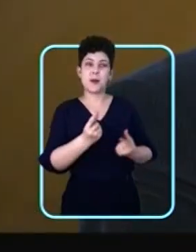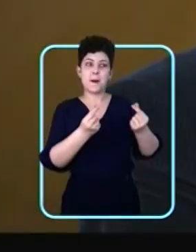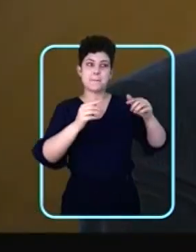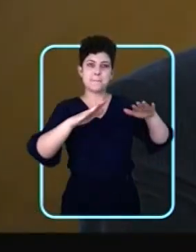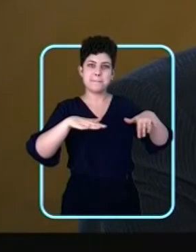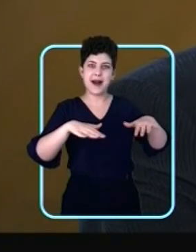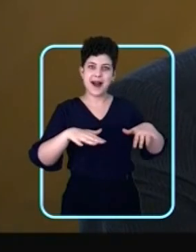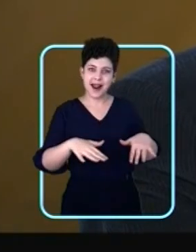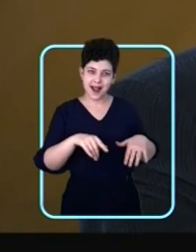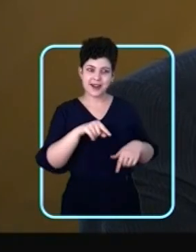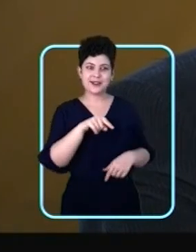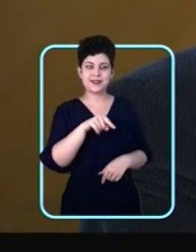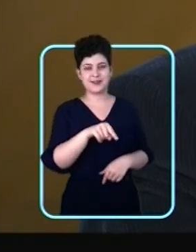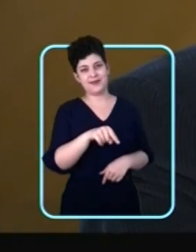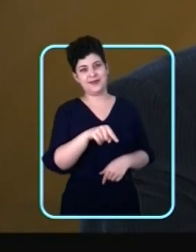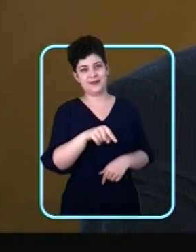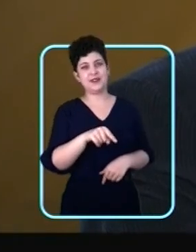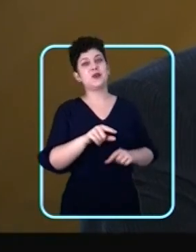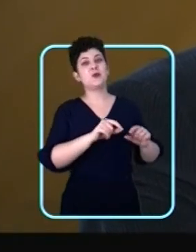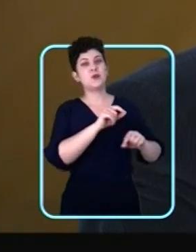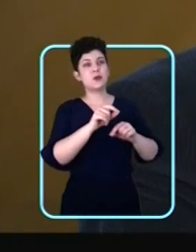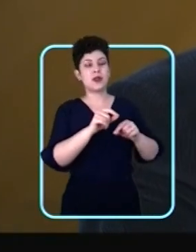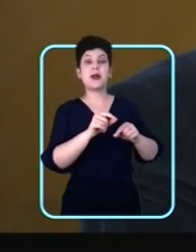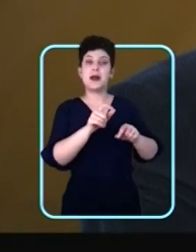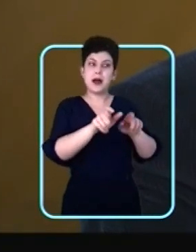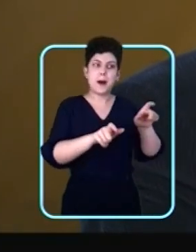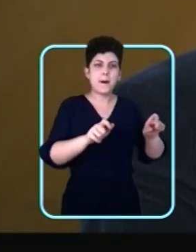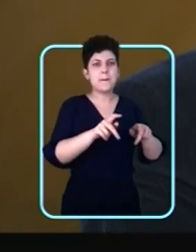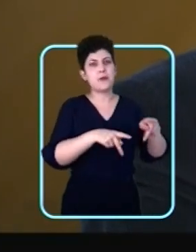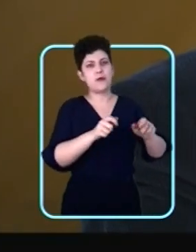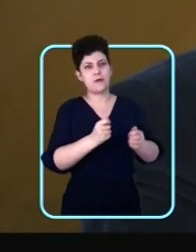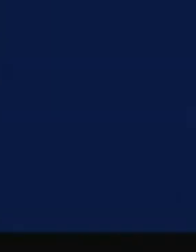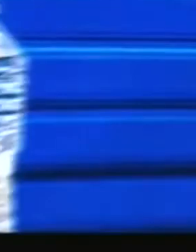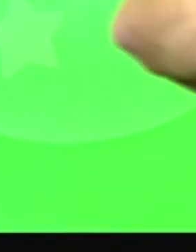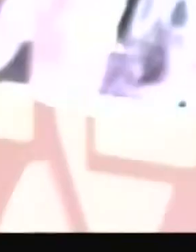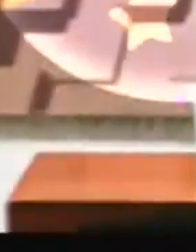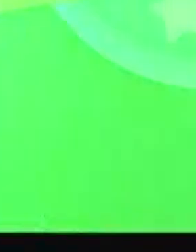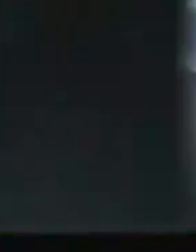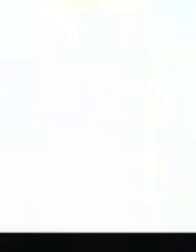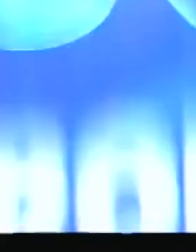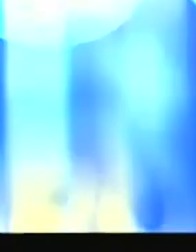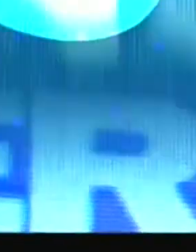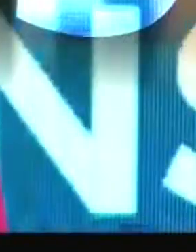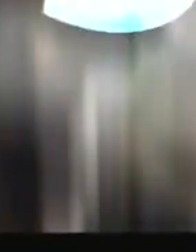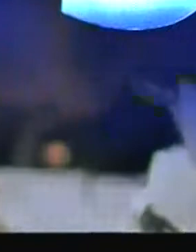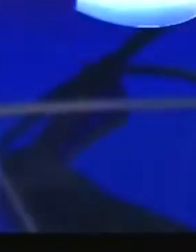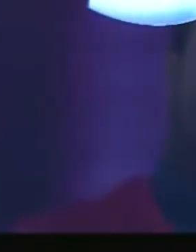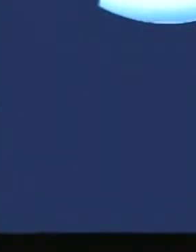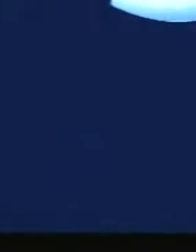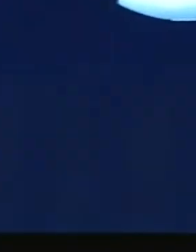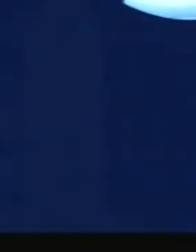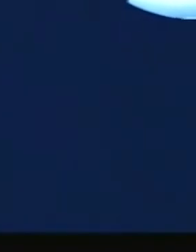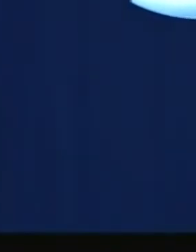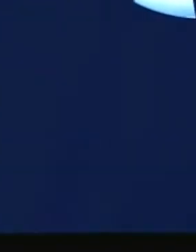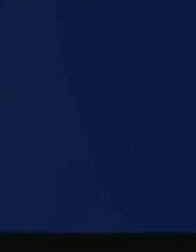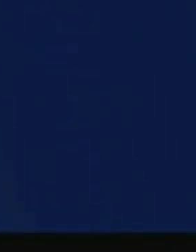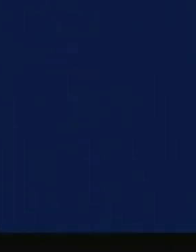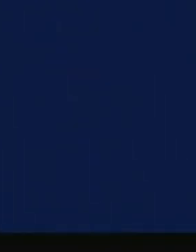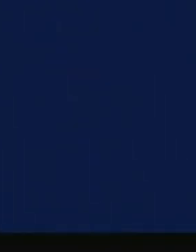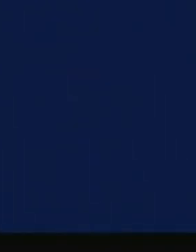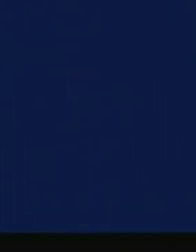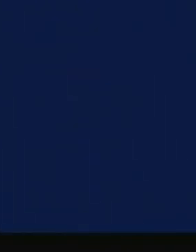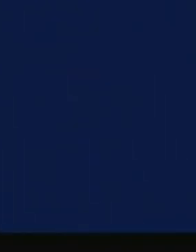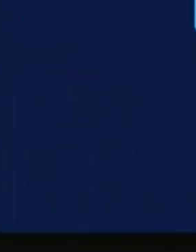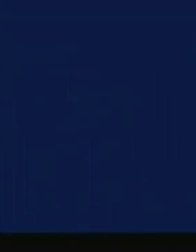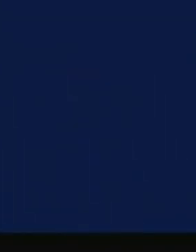preços, preços mais baixos e um aumento do poder aquisitivo da população. Vote Soraya presidente. A candidata